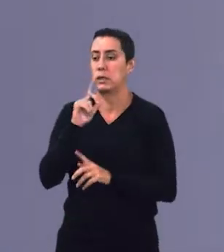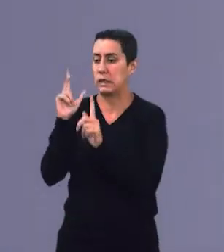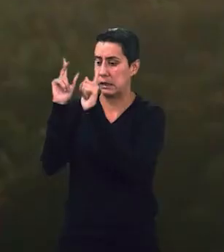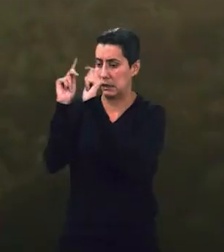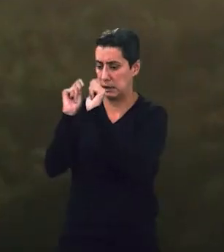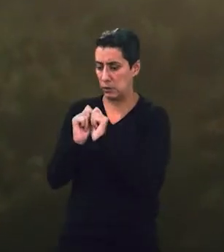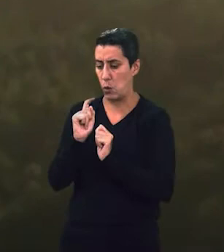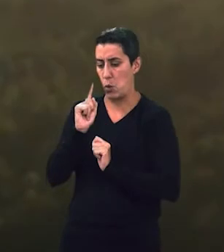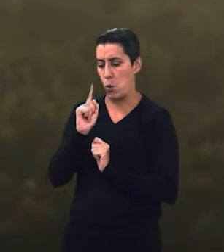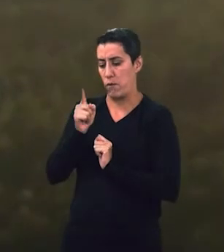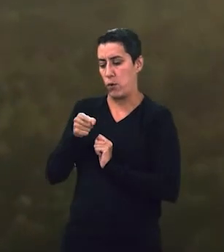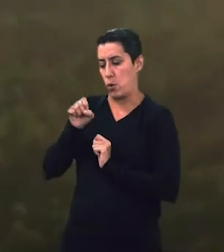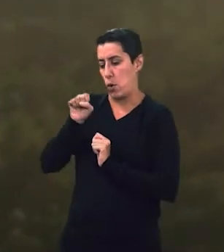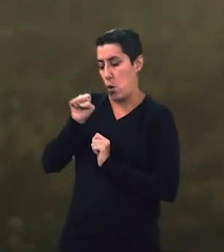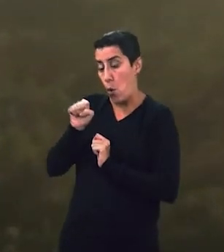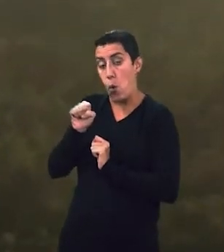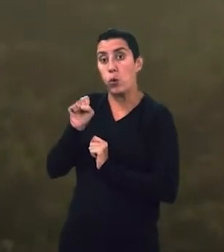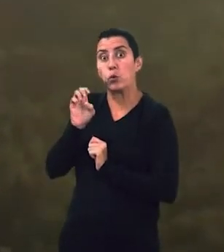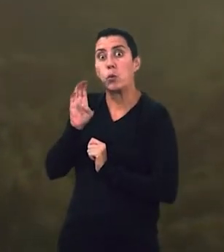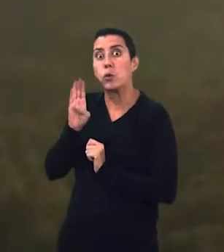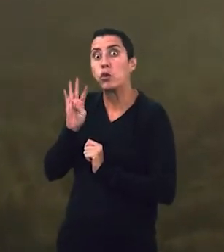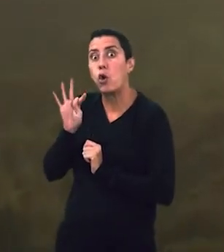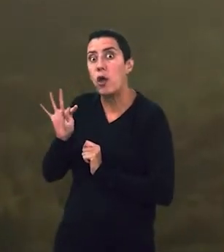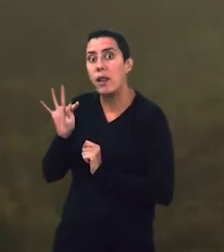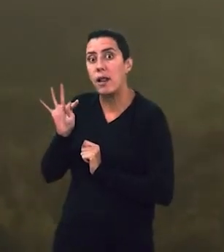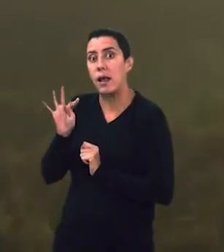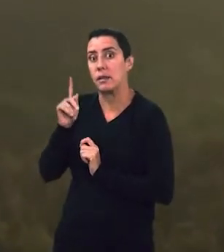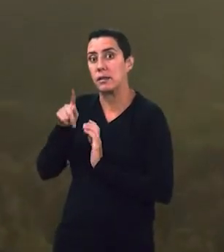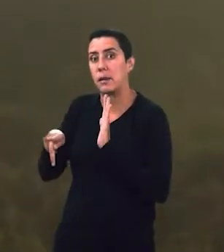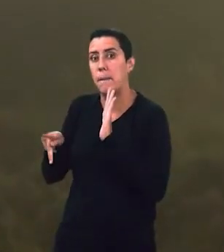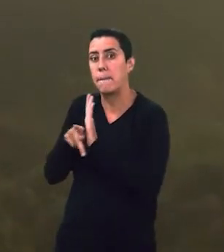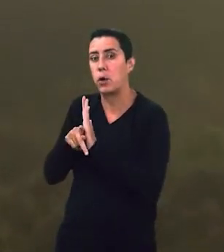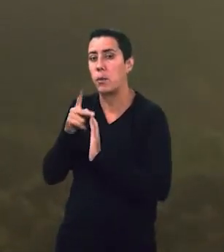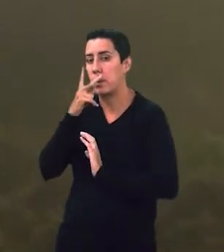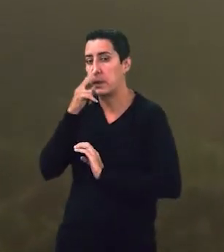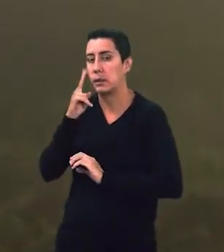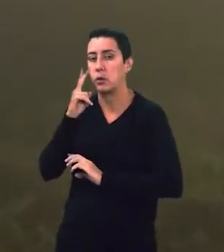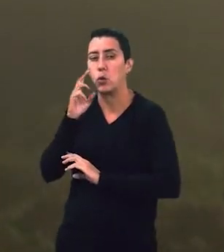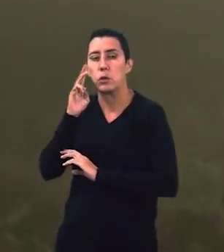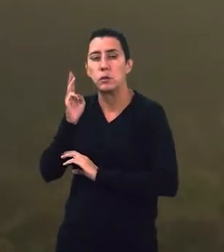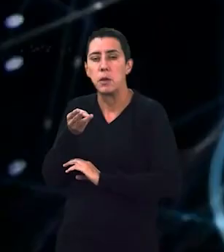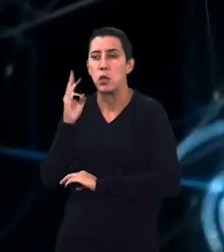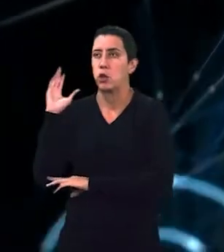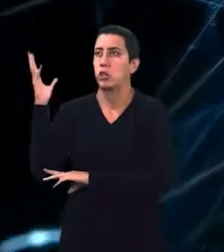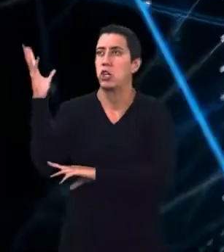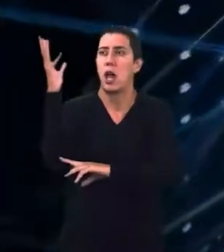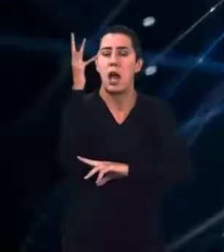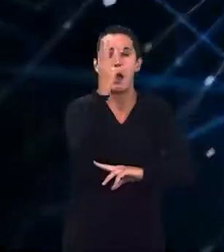de toneladas de carbono no país, o equivalente a plantar 2,5 milhões de árvores.